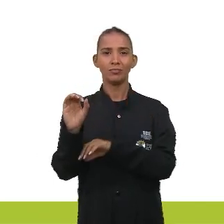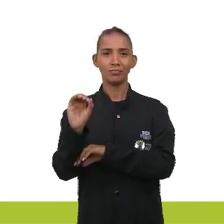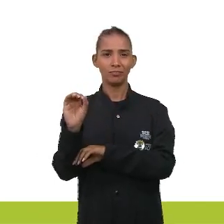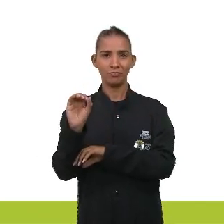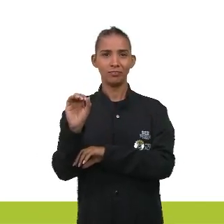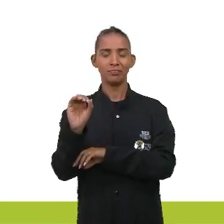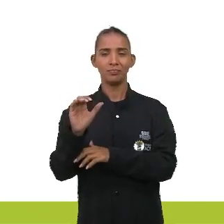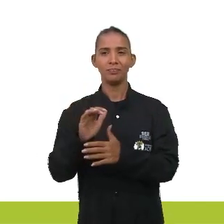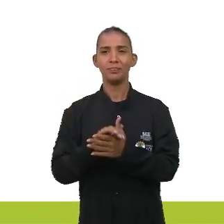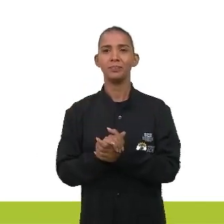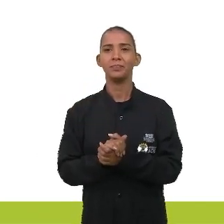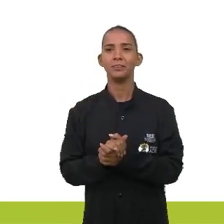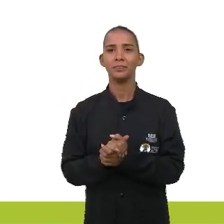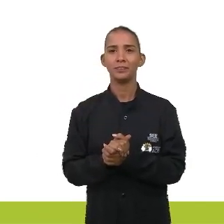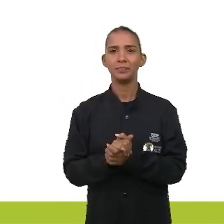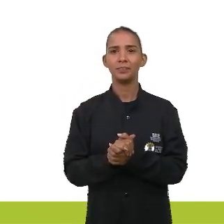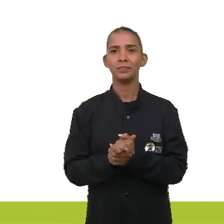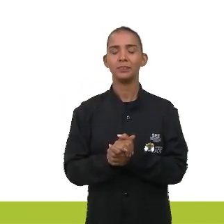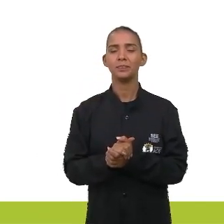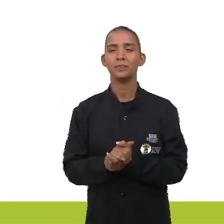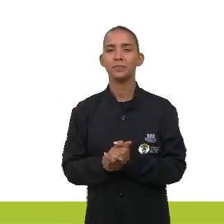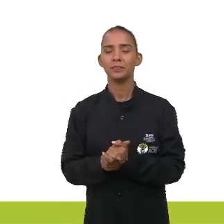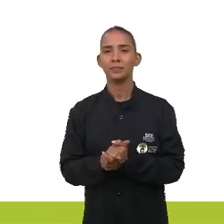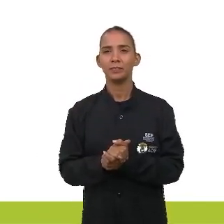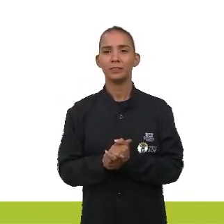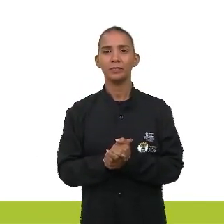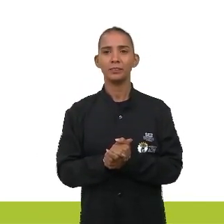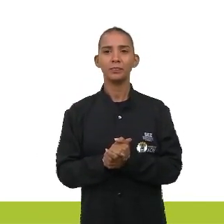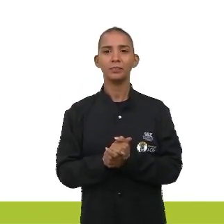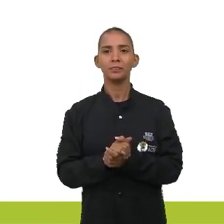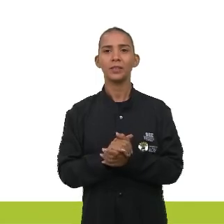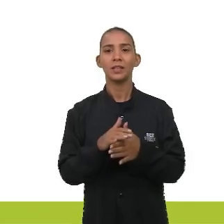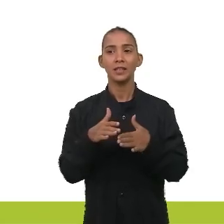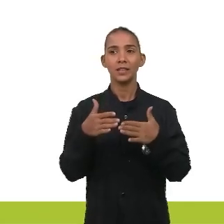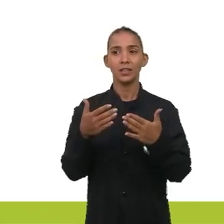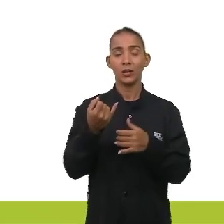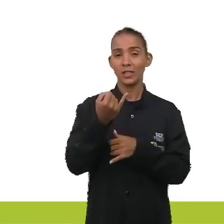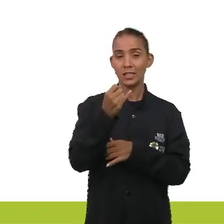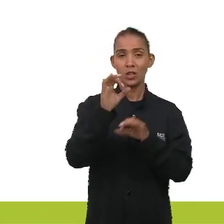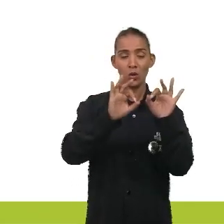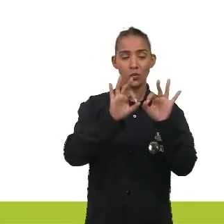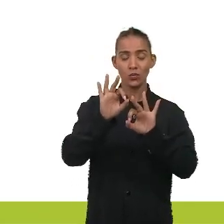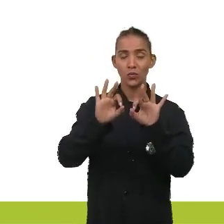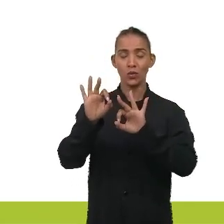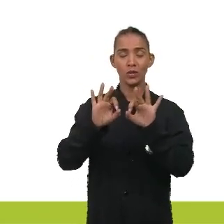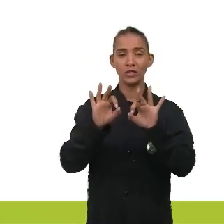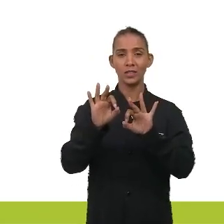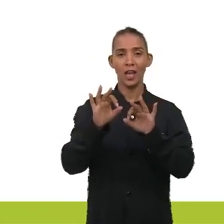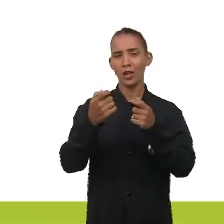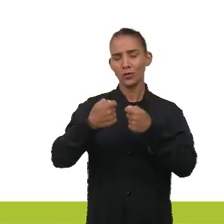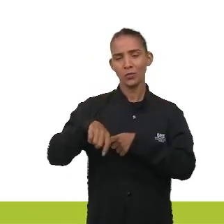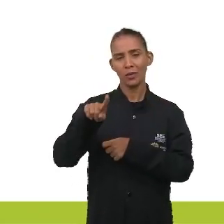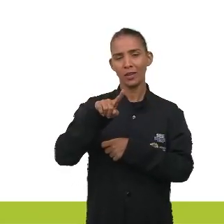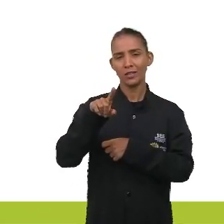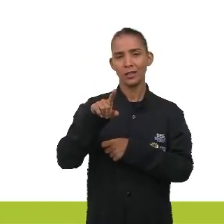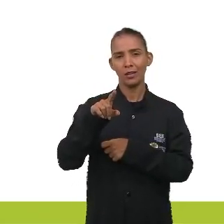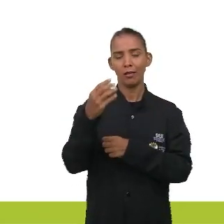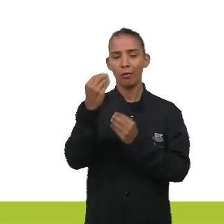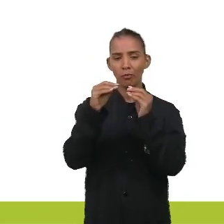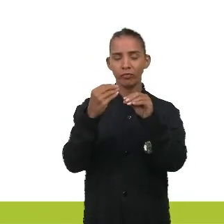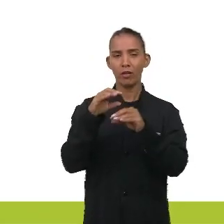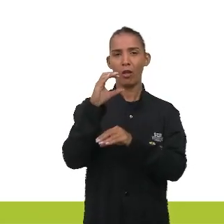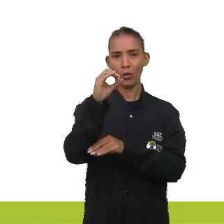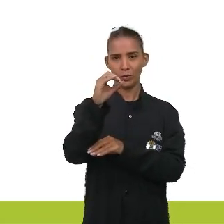tá? É de propósito. Então, quando eu estiver esquematizando dessa maneira, eu não vou colocar o zero, por exemplo.